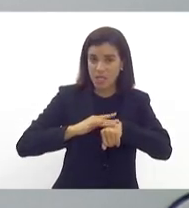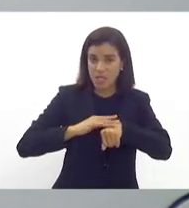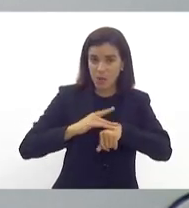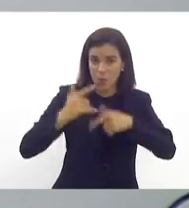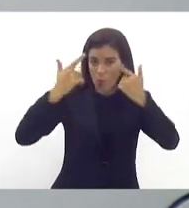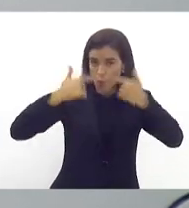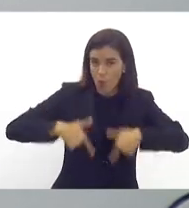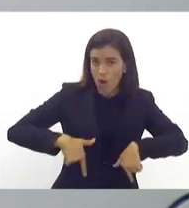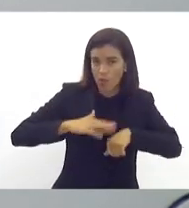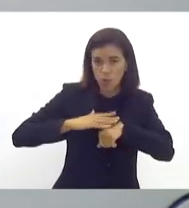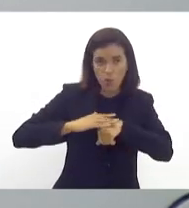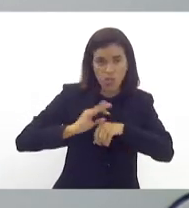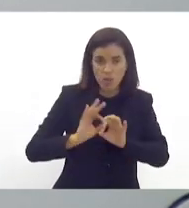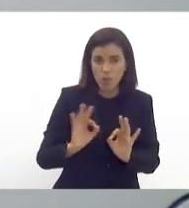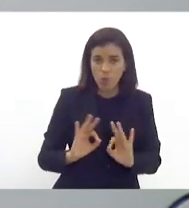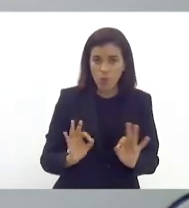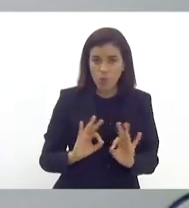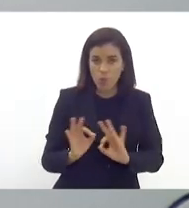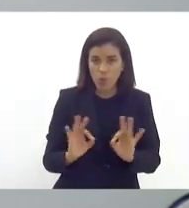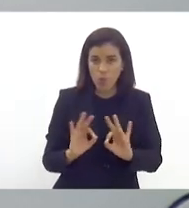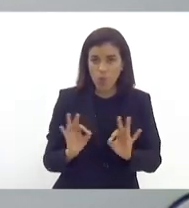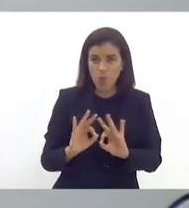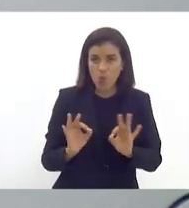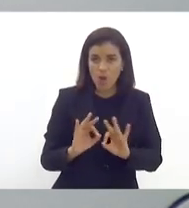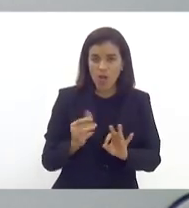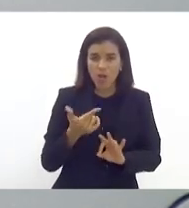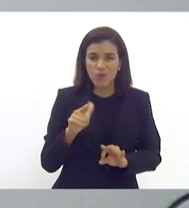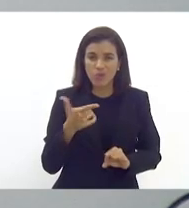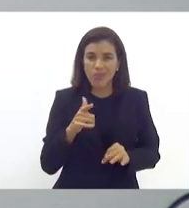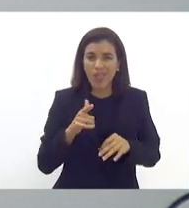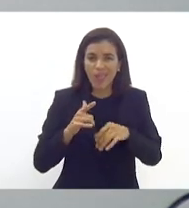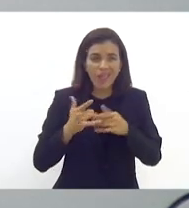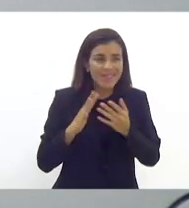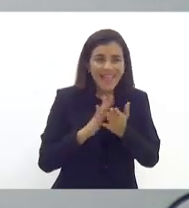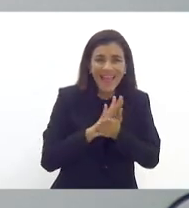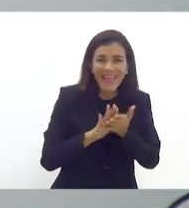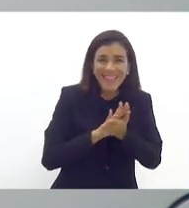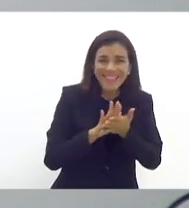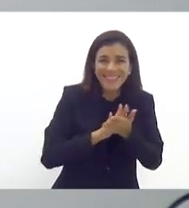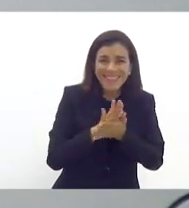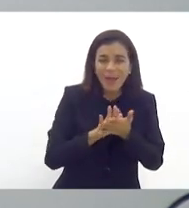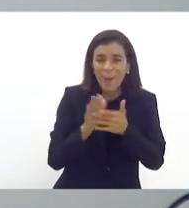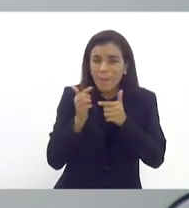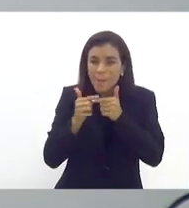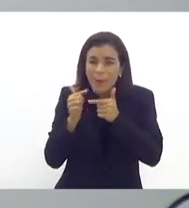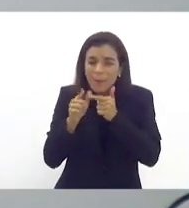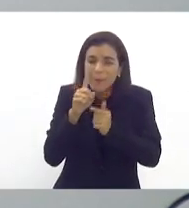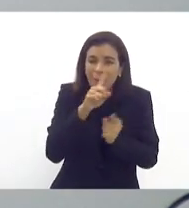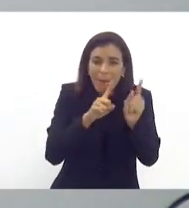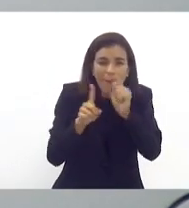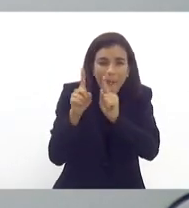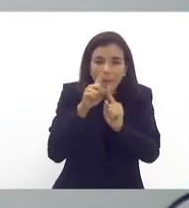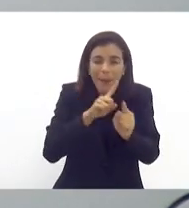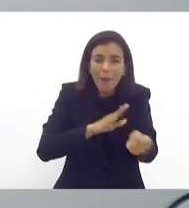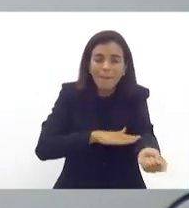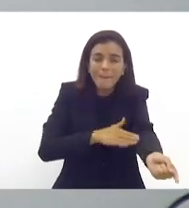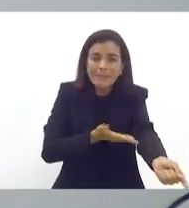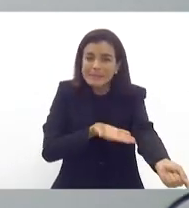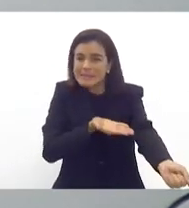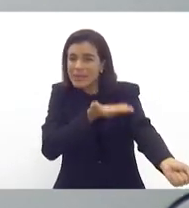doença não Você não tem um um um bicho de pé não é um um probleminha aí qualquer uma pressão